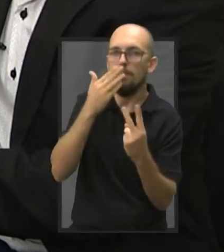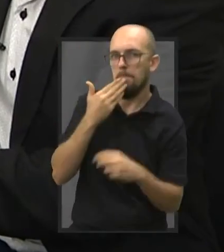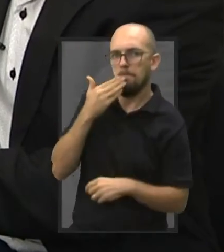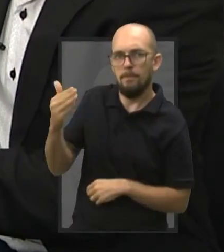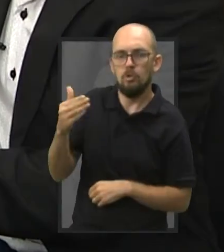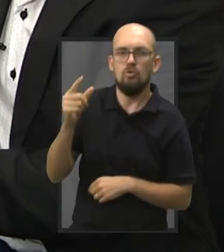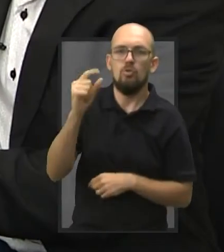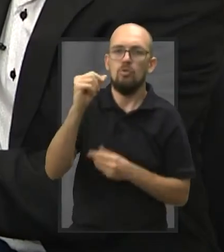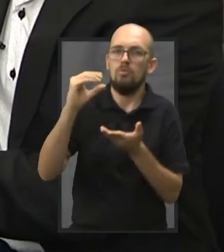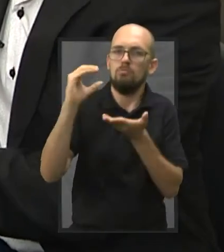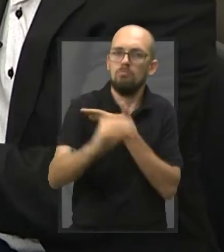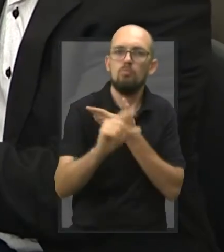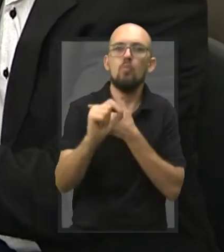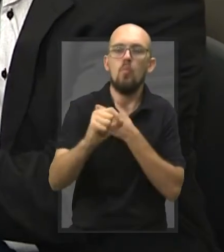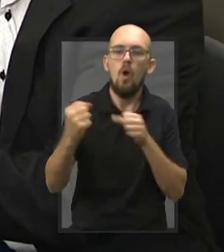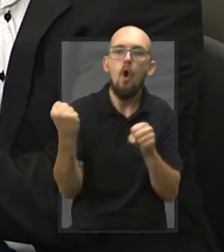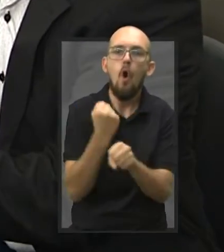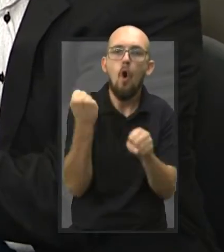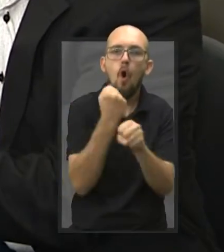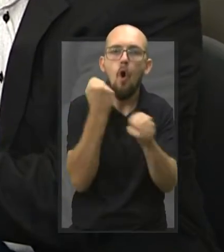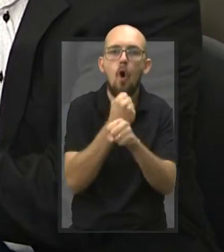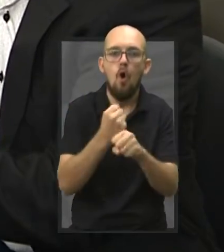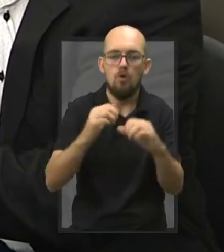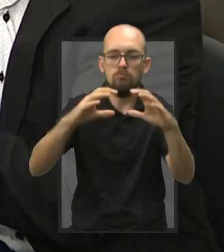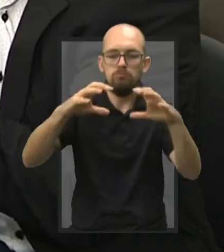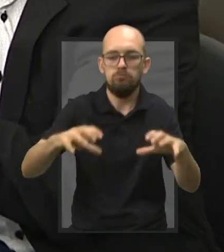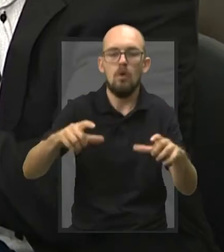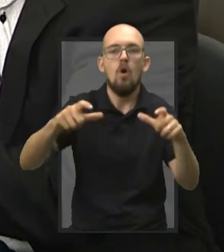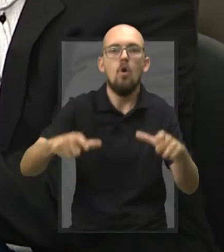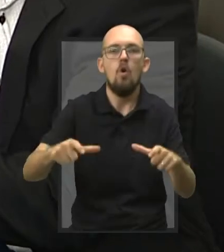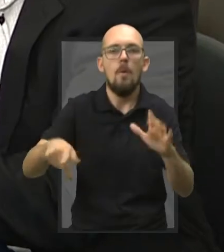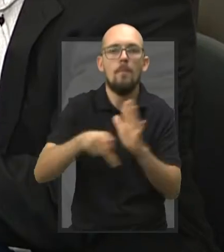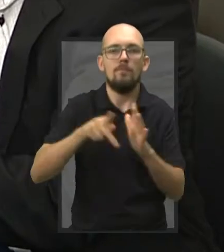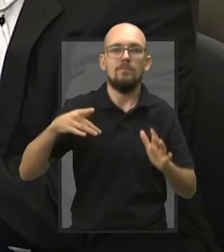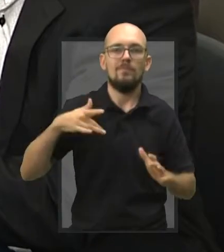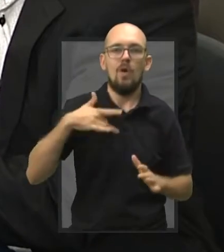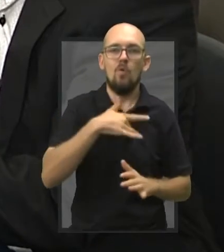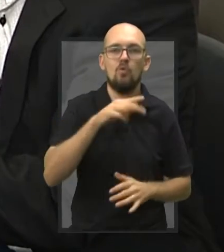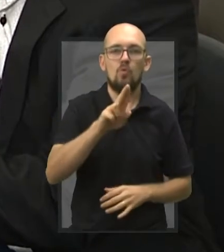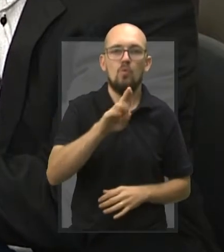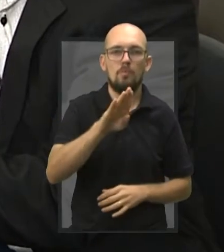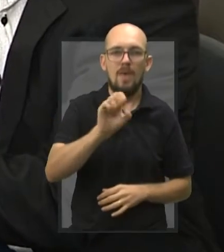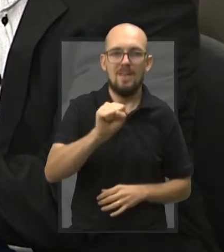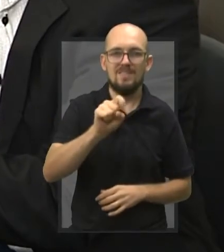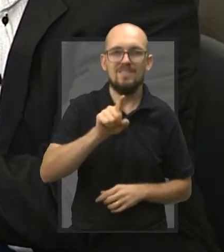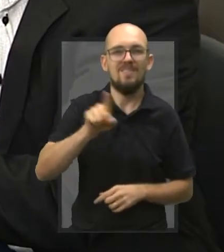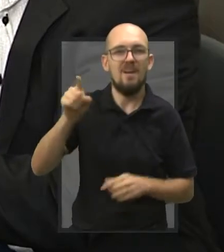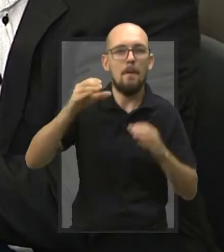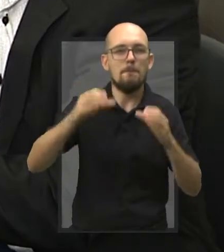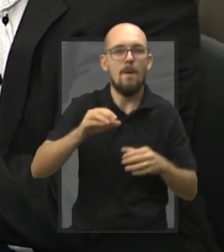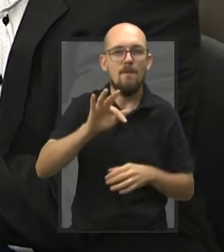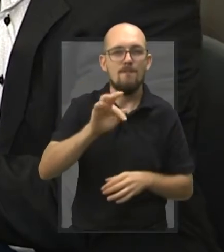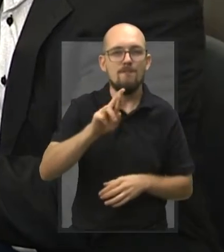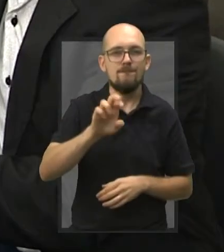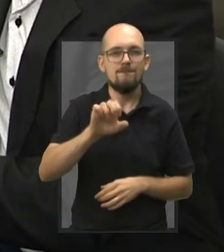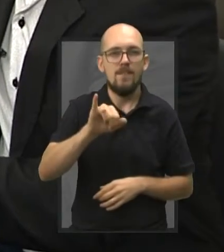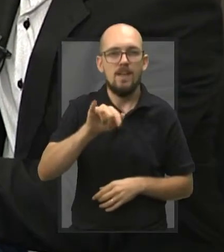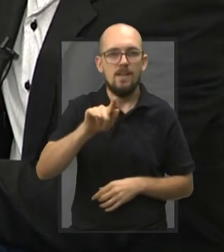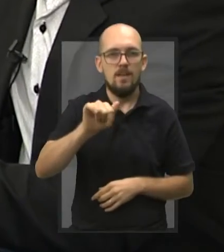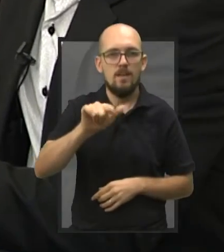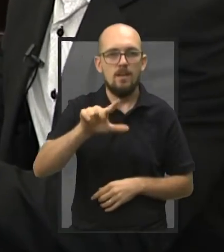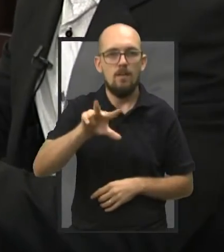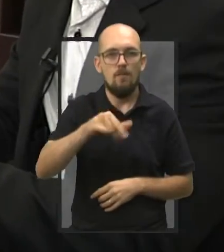pedindo recursos para a construção de uma UBS aqui no Jardim Frei Galvão, não é, vereador? Isso.